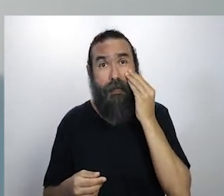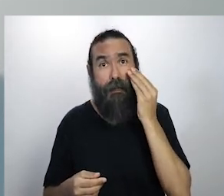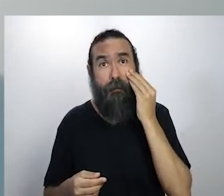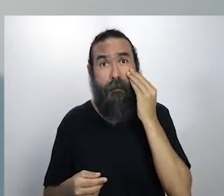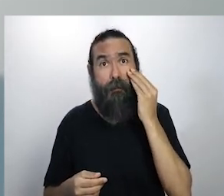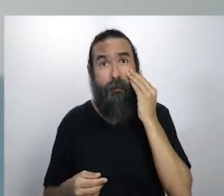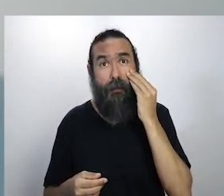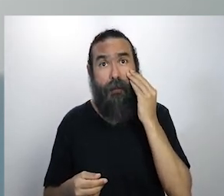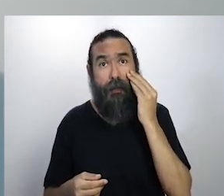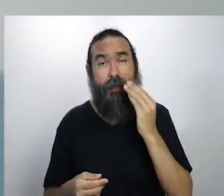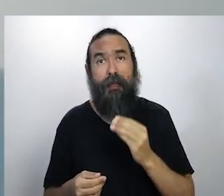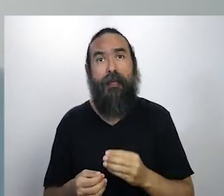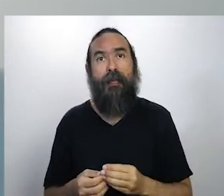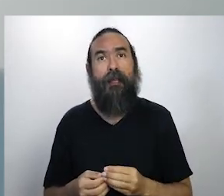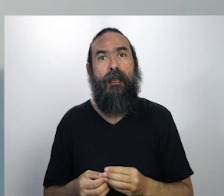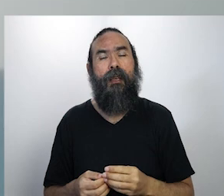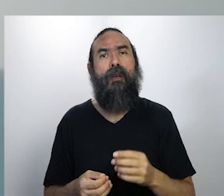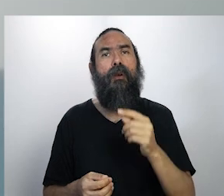tentar fazer com que